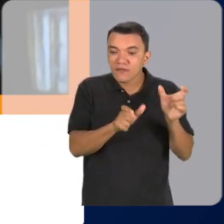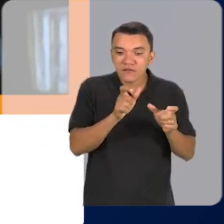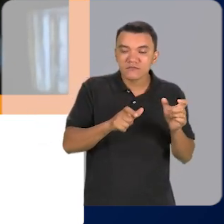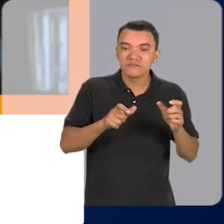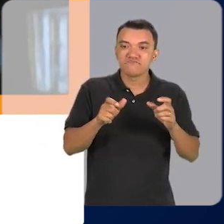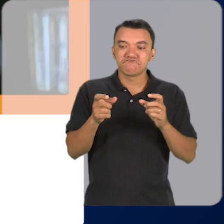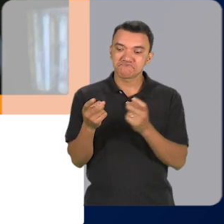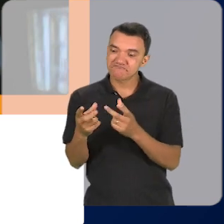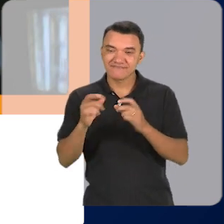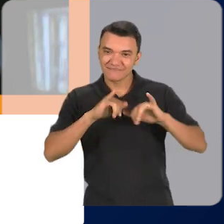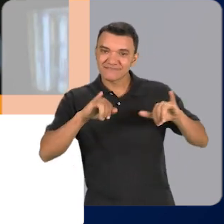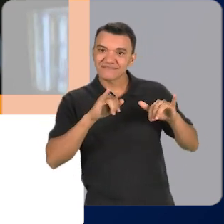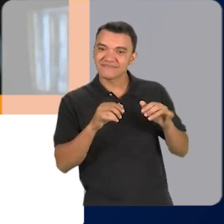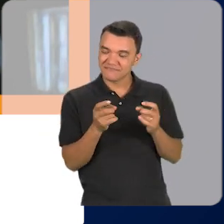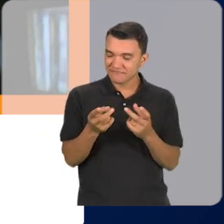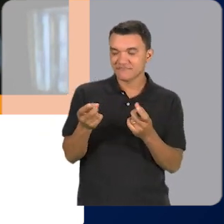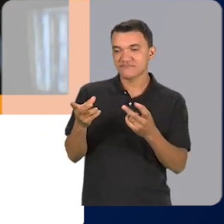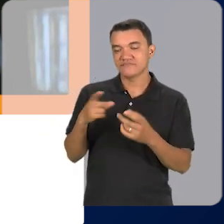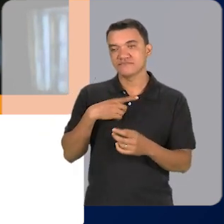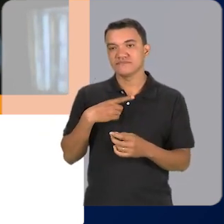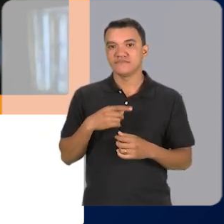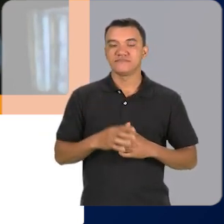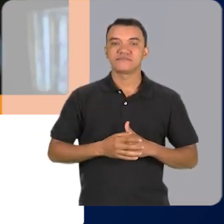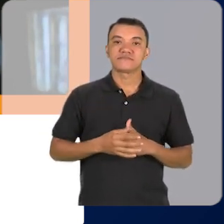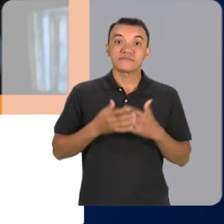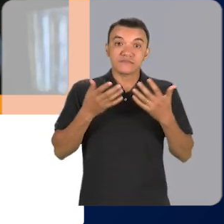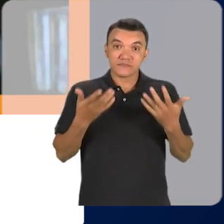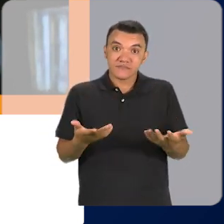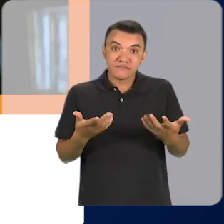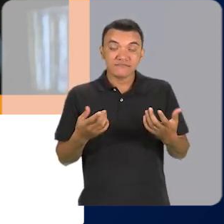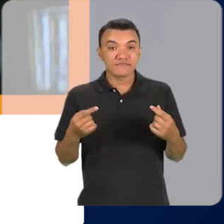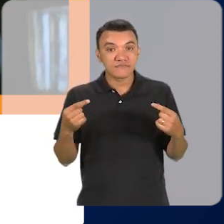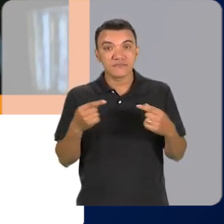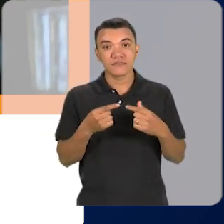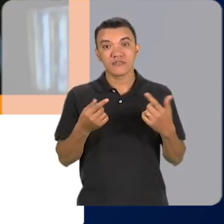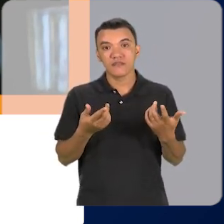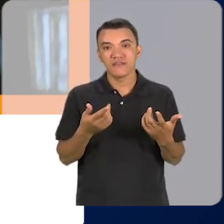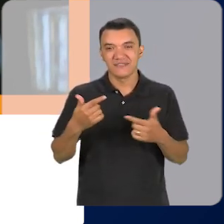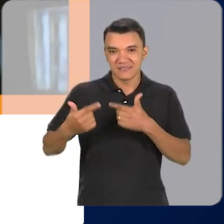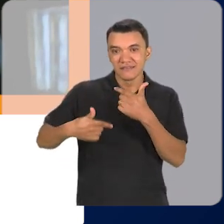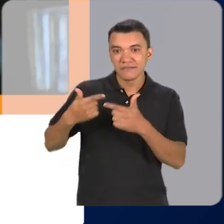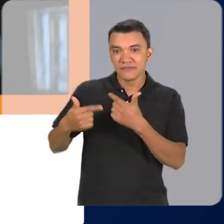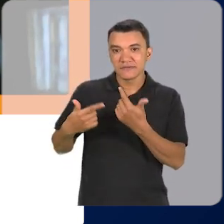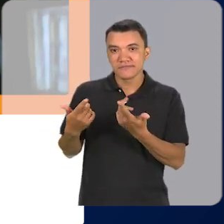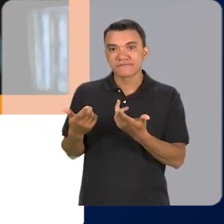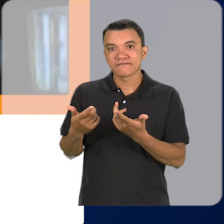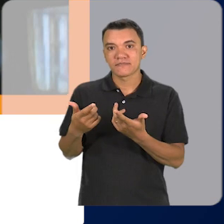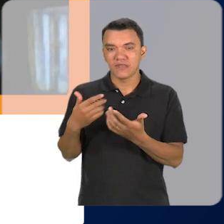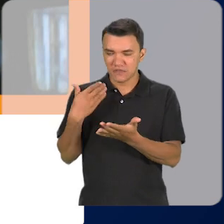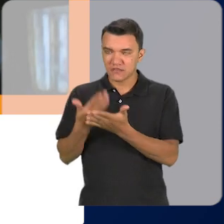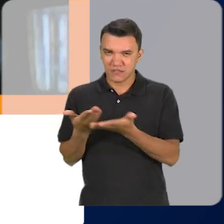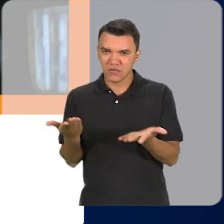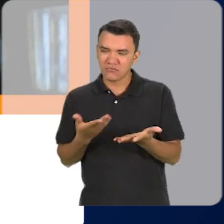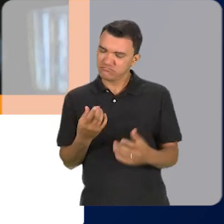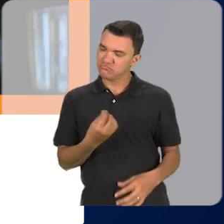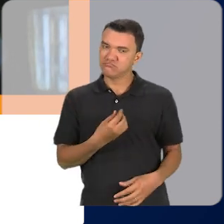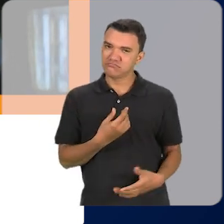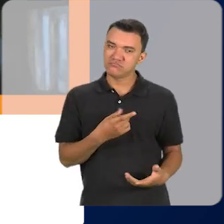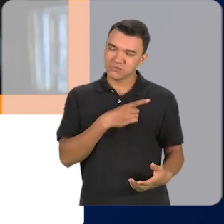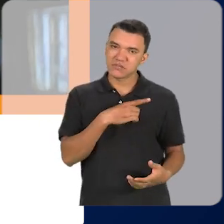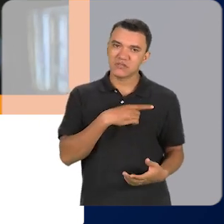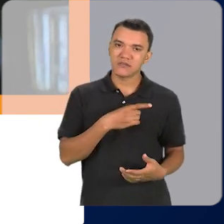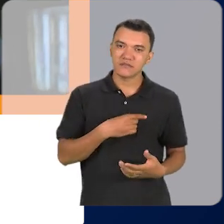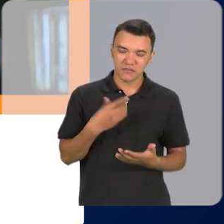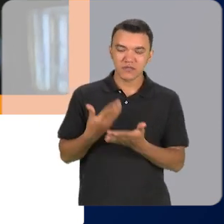ali, vendendo, né, os seus produtos. Então, do ponto de vista dessa atividade, que até hoje existe, né, nós